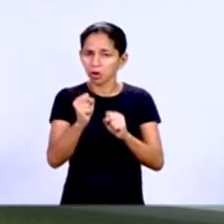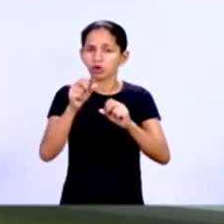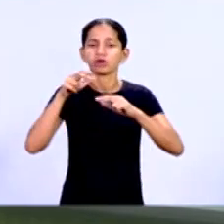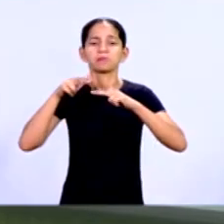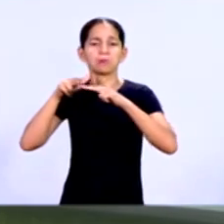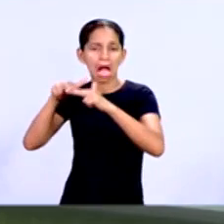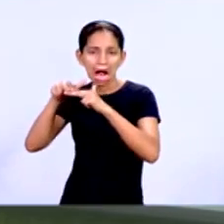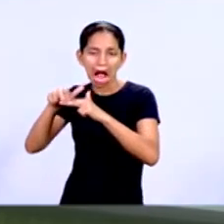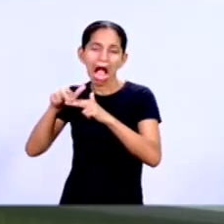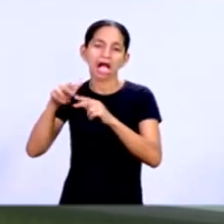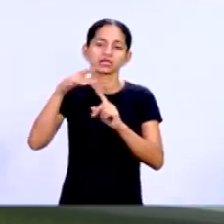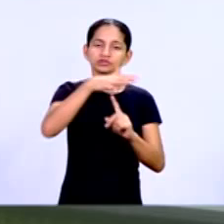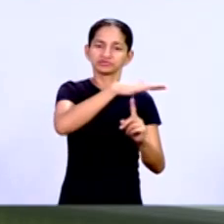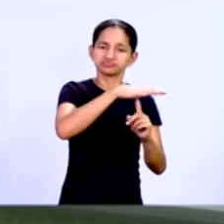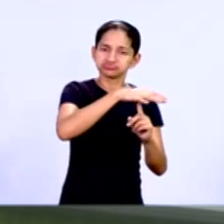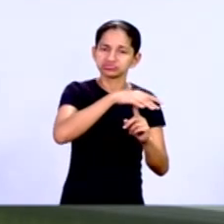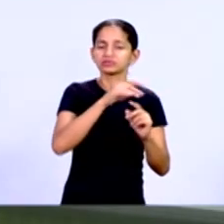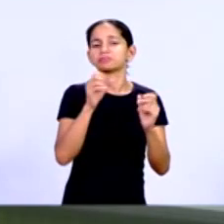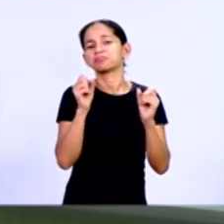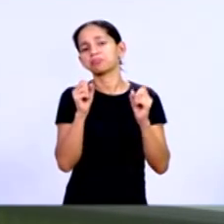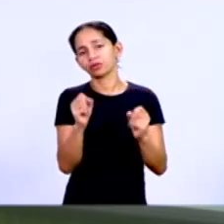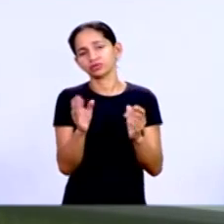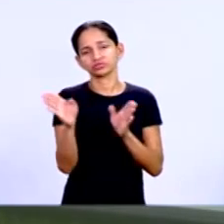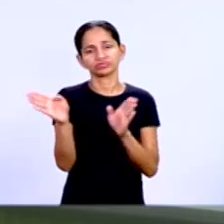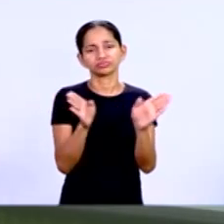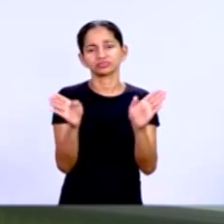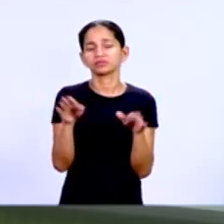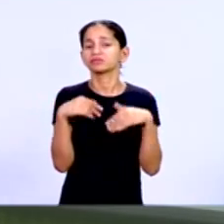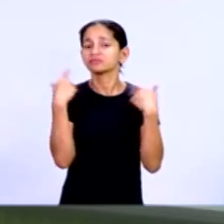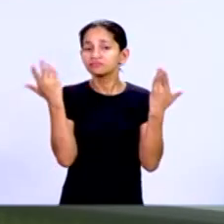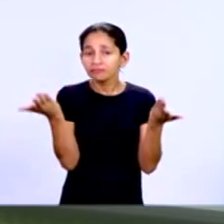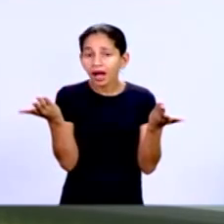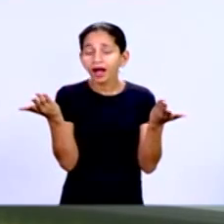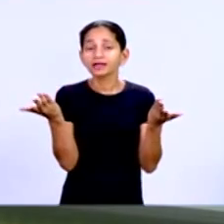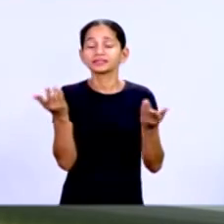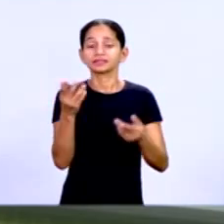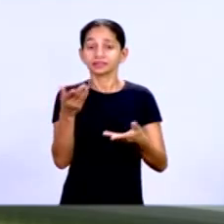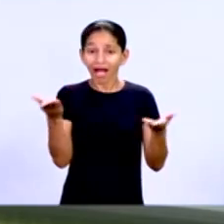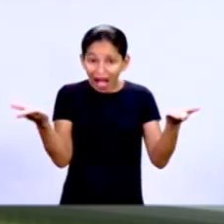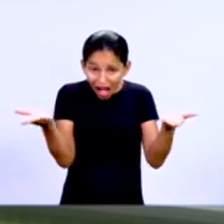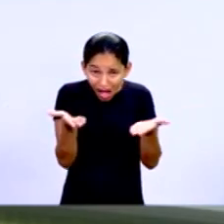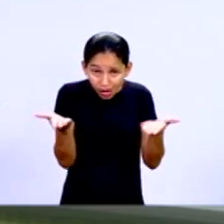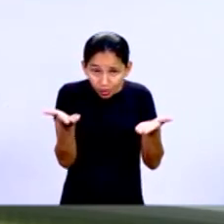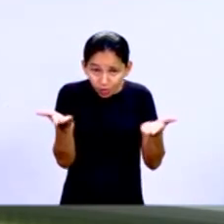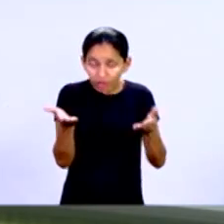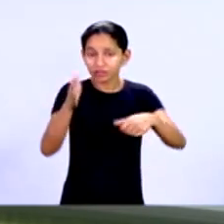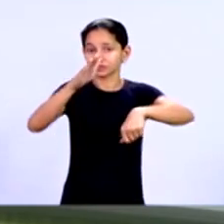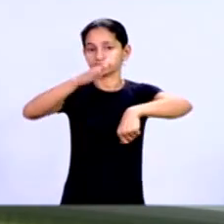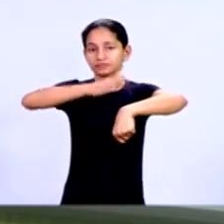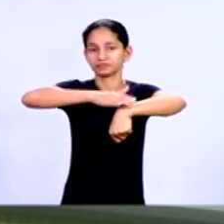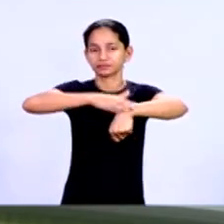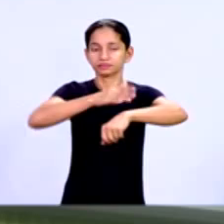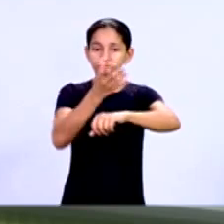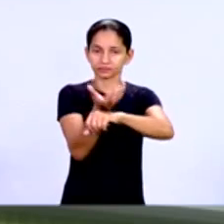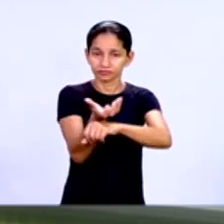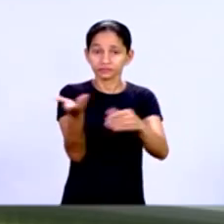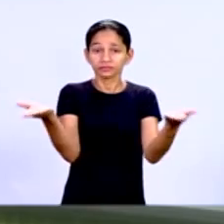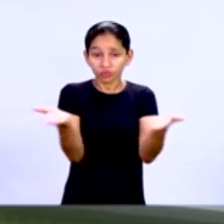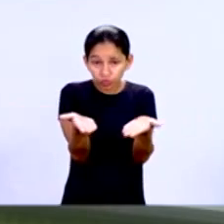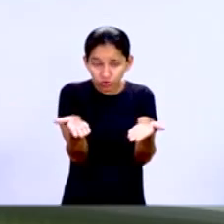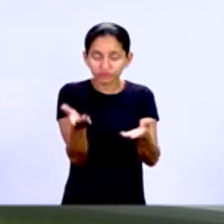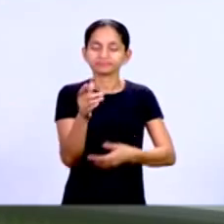mercado de frutas, legumes, de verduras, não está errado. Só que para o nosso entendimento, para a nossa disciplina,